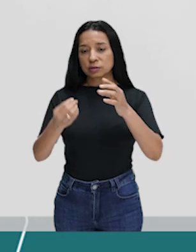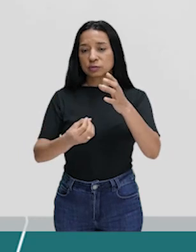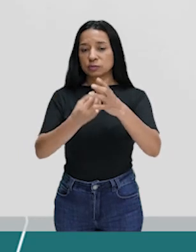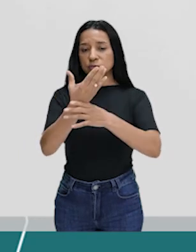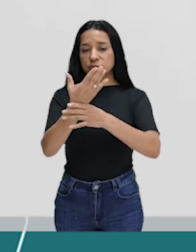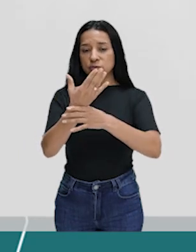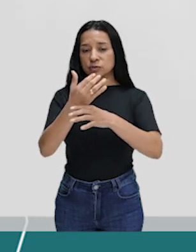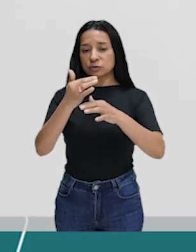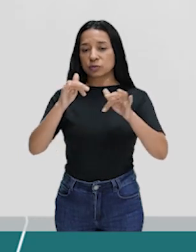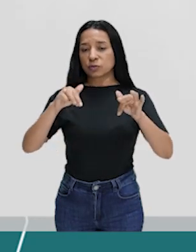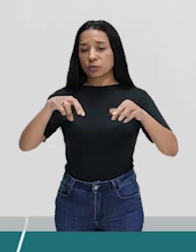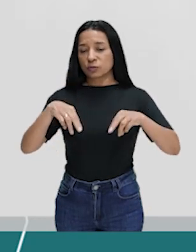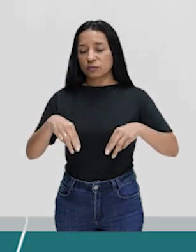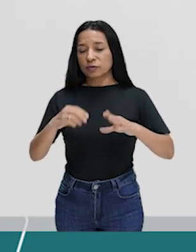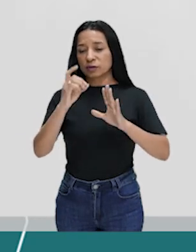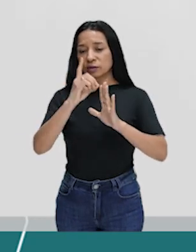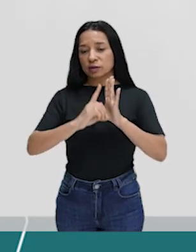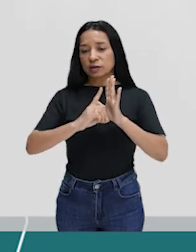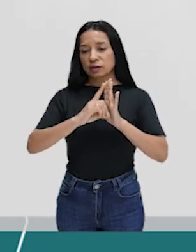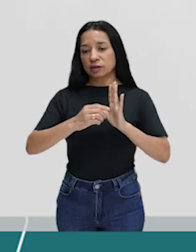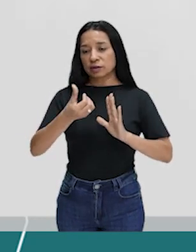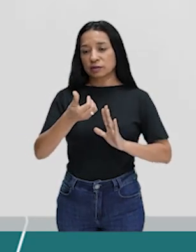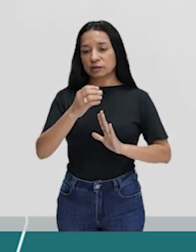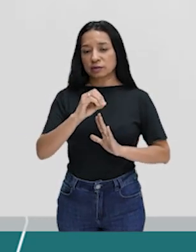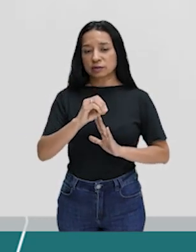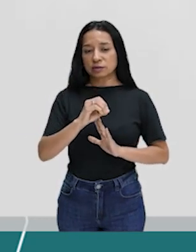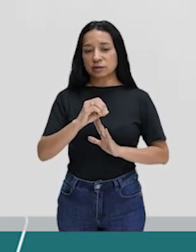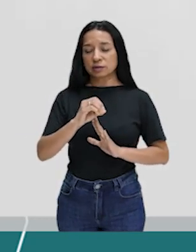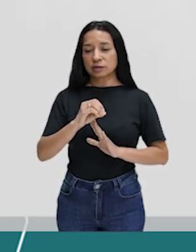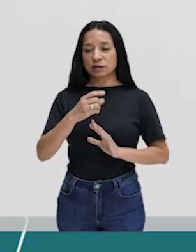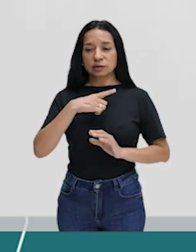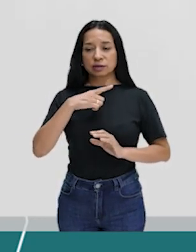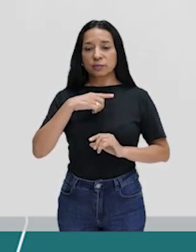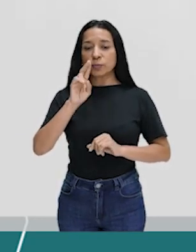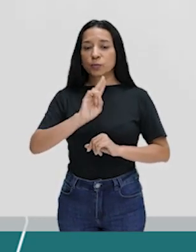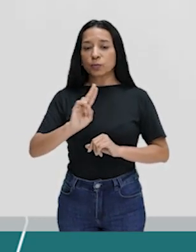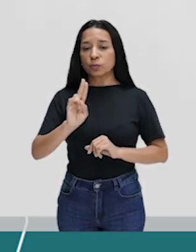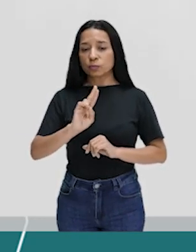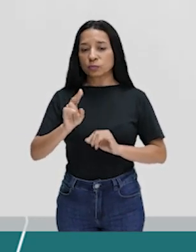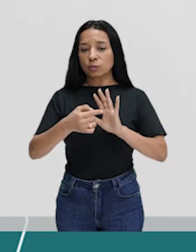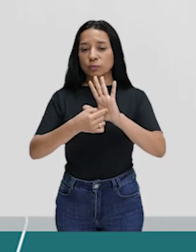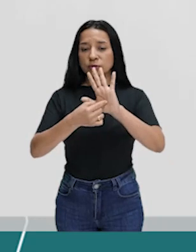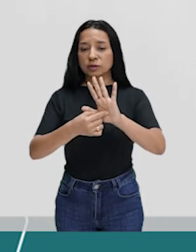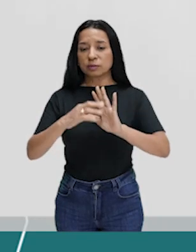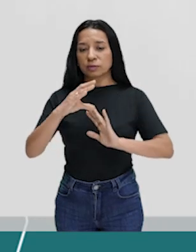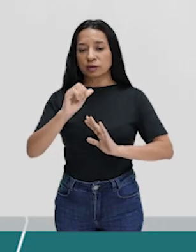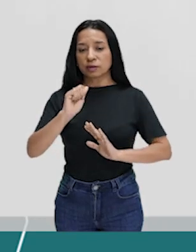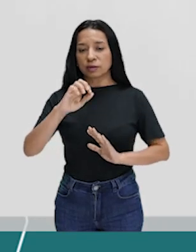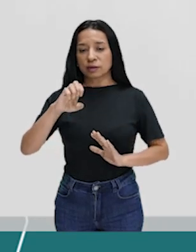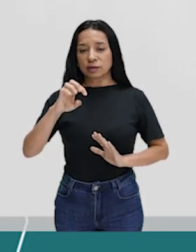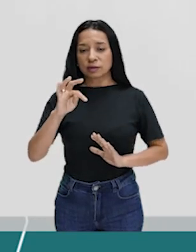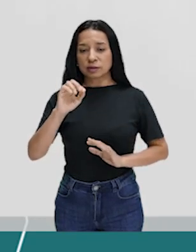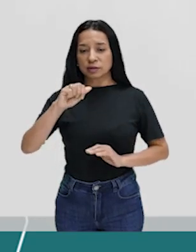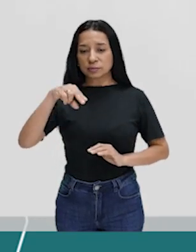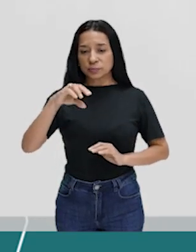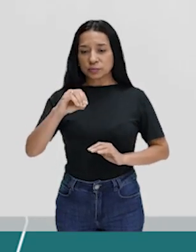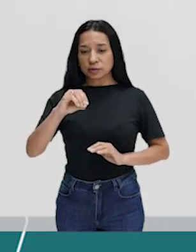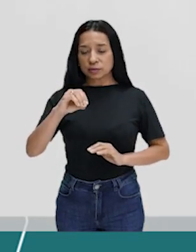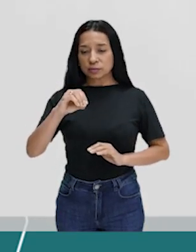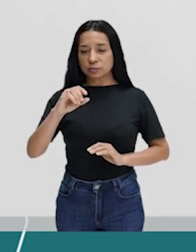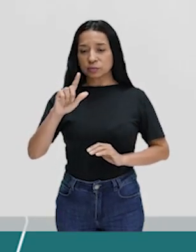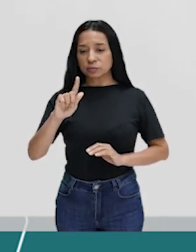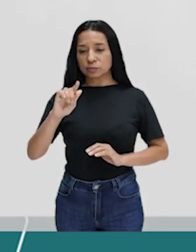de 60 e teve como nomes destaques aí Caetano Veloso, Gilberto